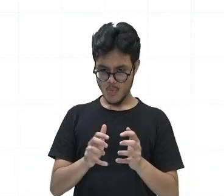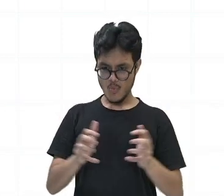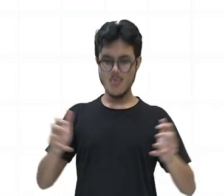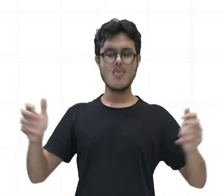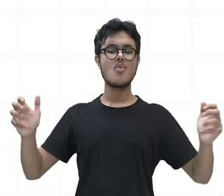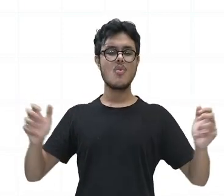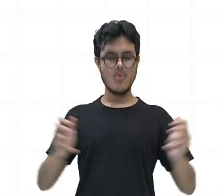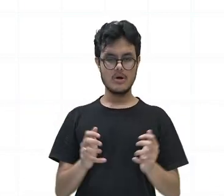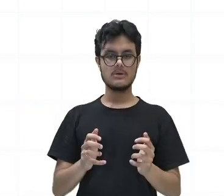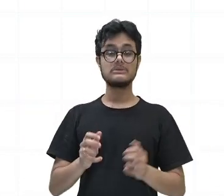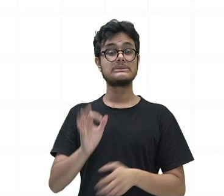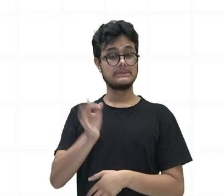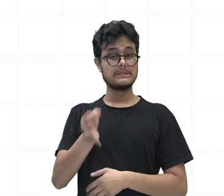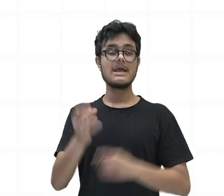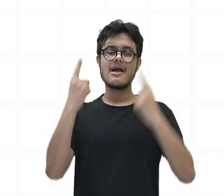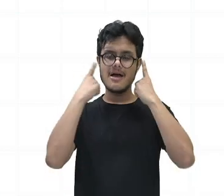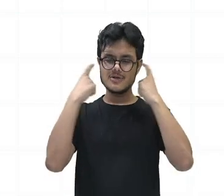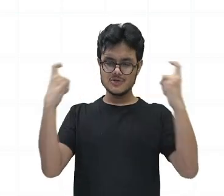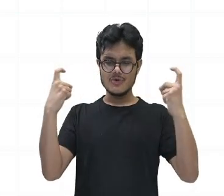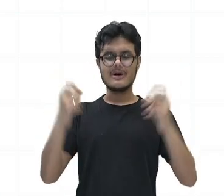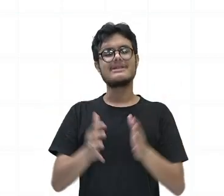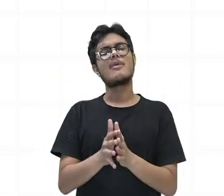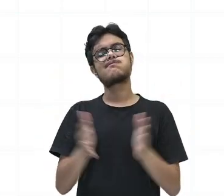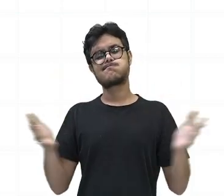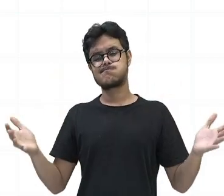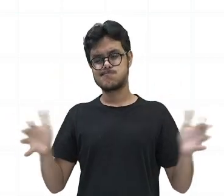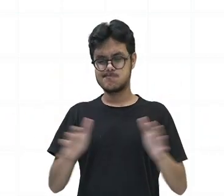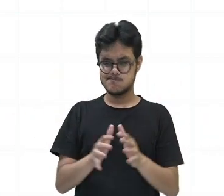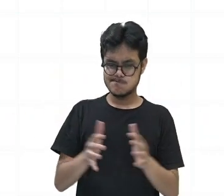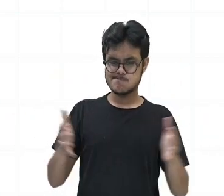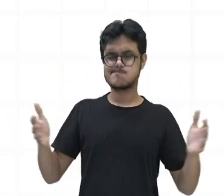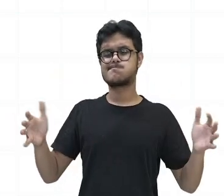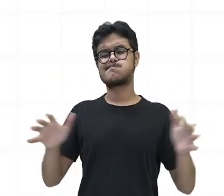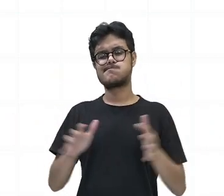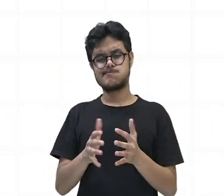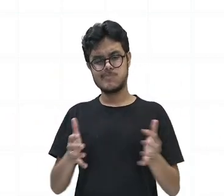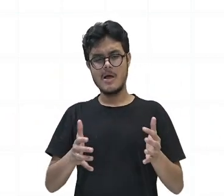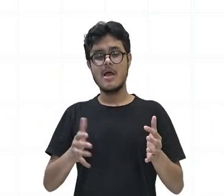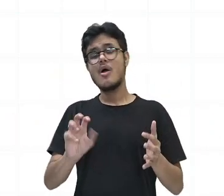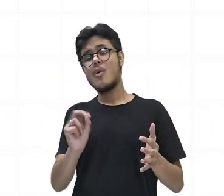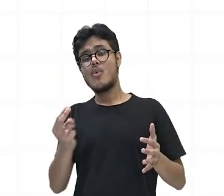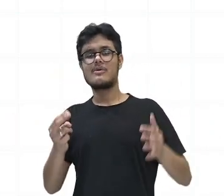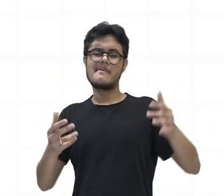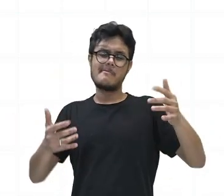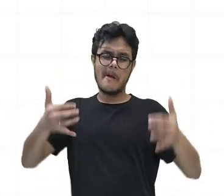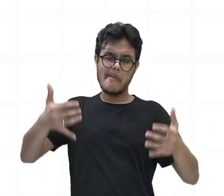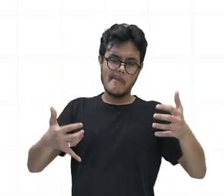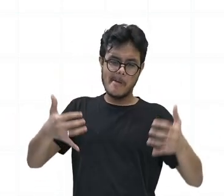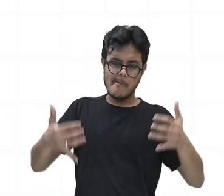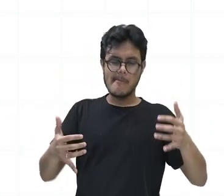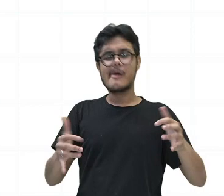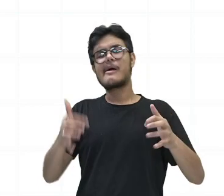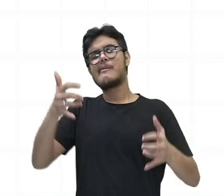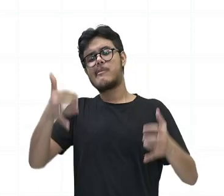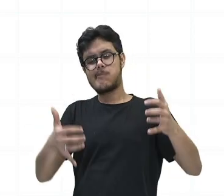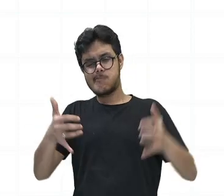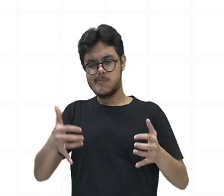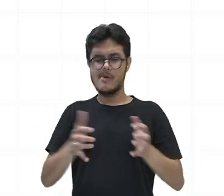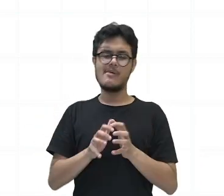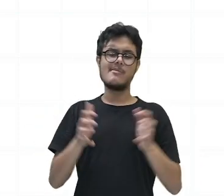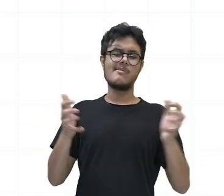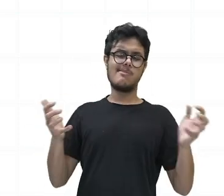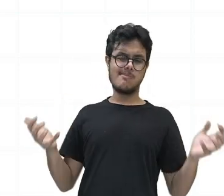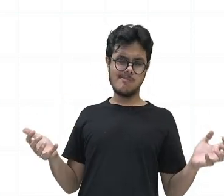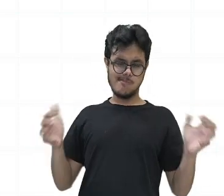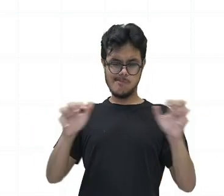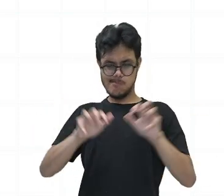instrumento, é um aerofone, que ele é através do ar, do manuseio, vai abrindo, fechando e apertando assim as